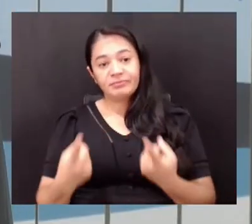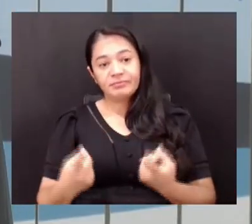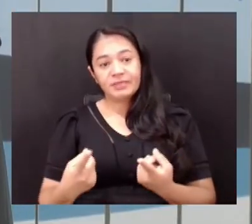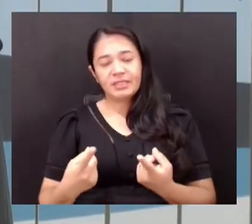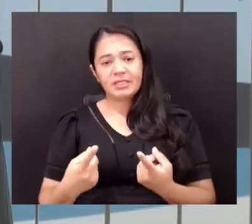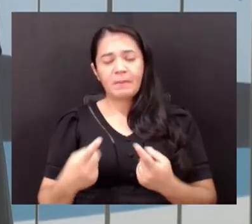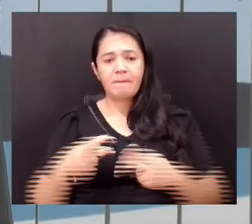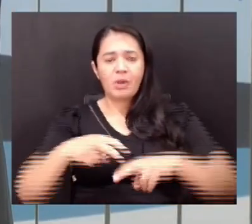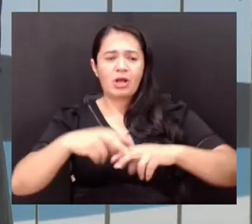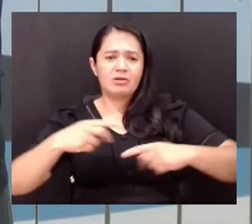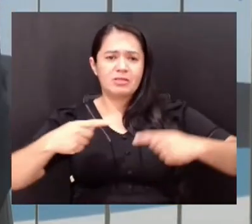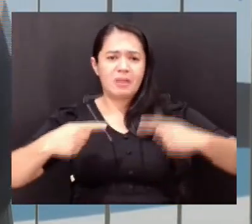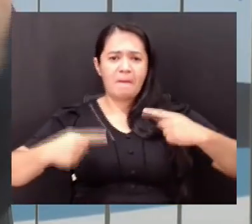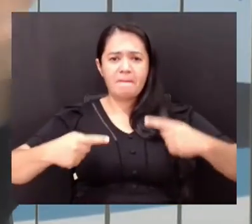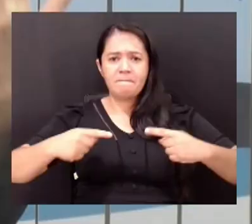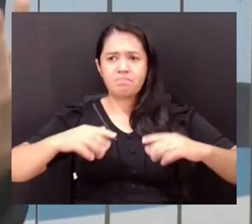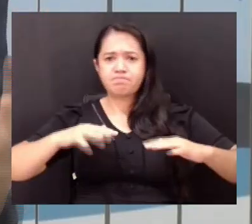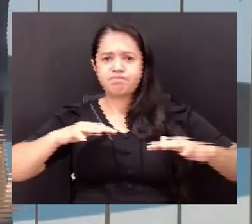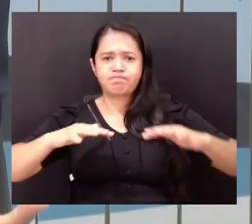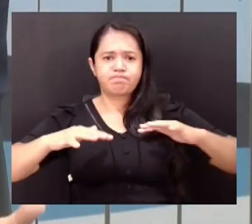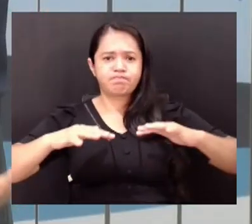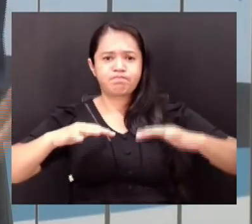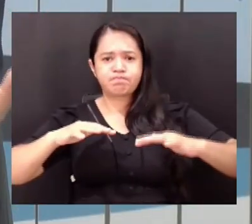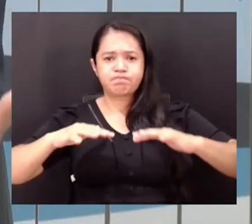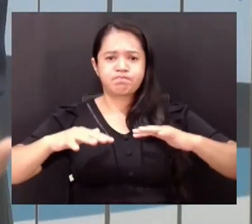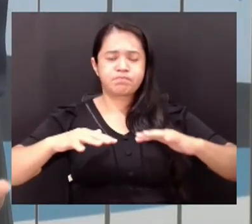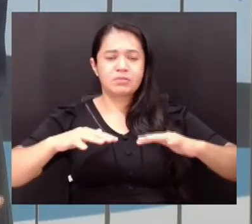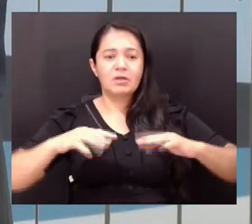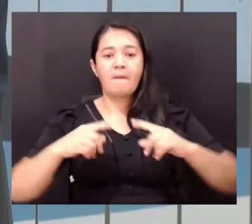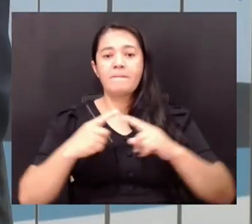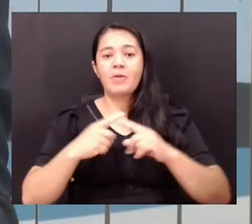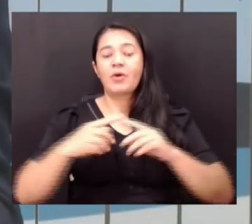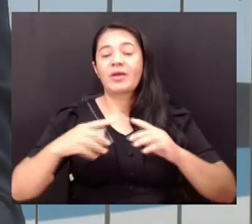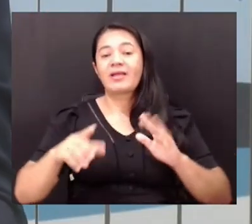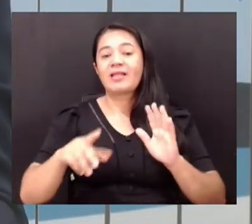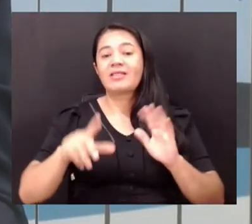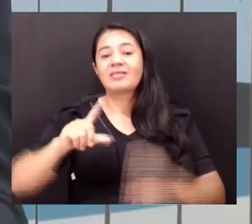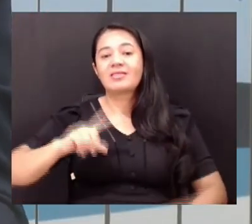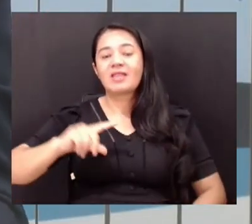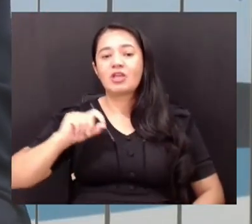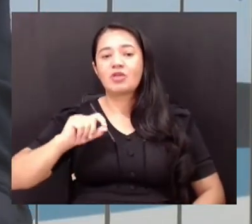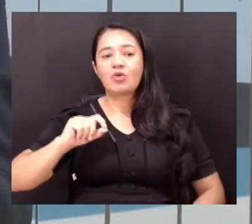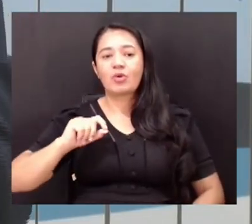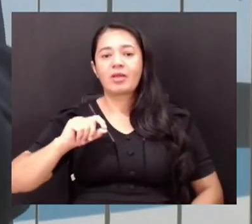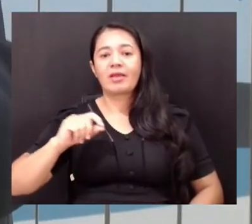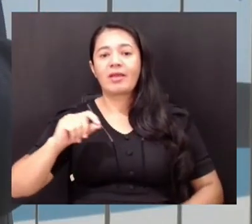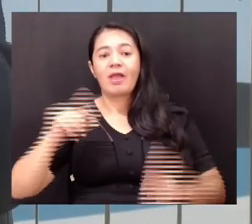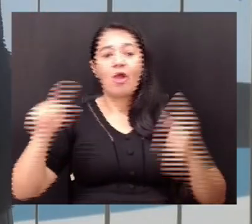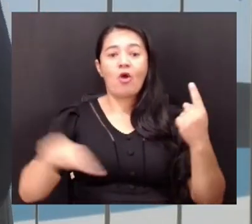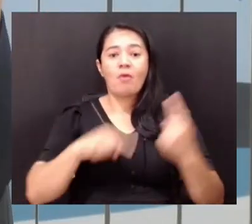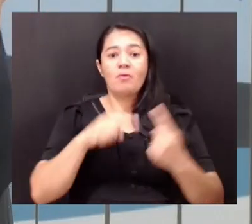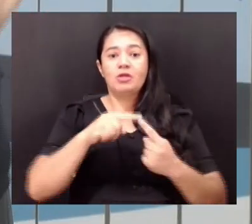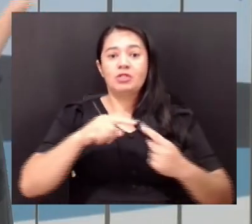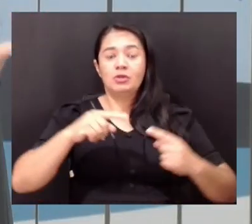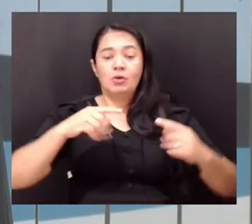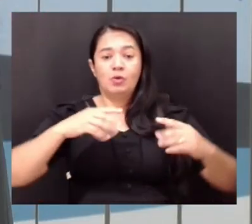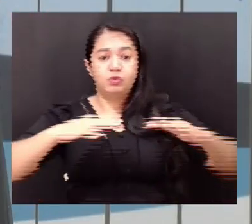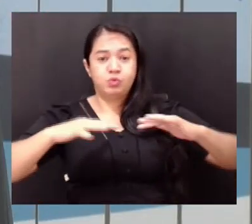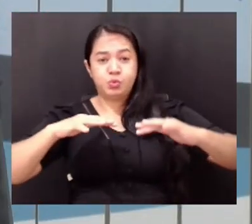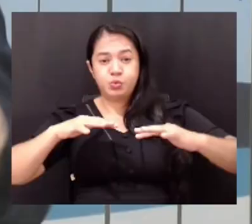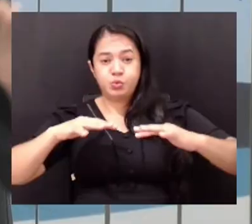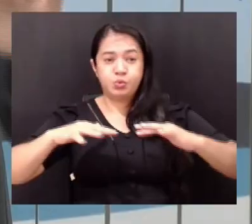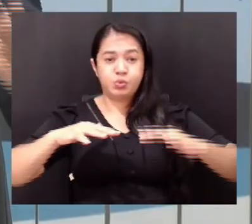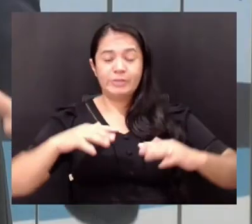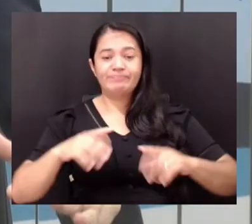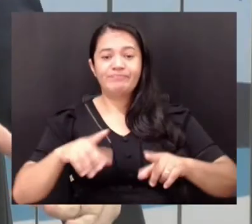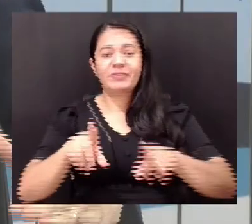hipercompetitividade, porque a gente começa a ter metas muito acirradas, como você falou, a gente tem uma sobrecarga de